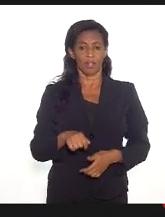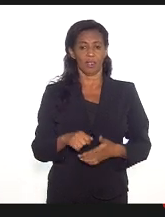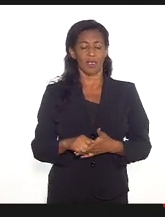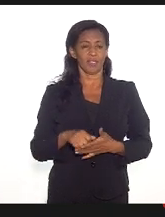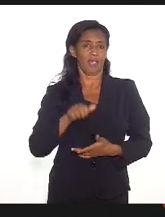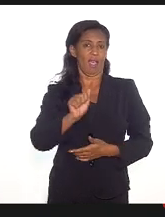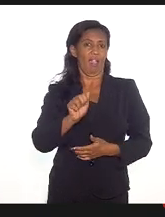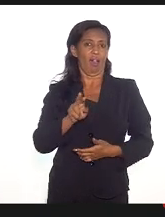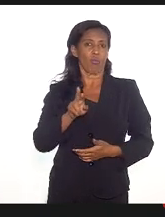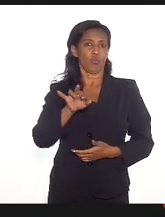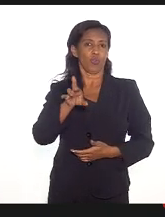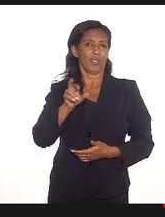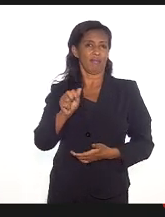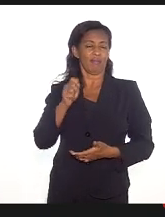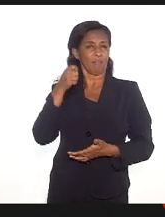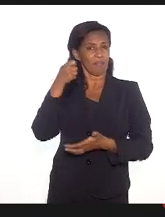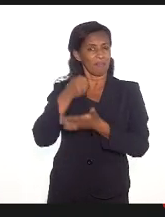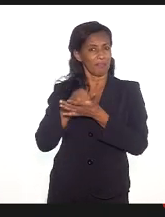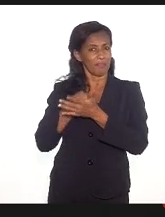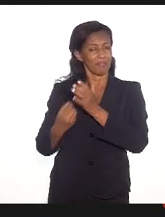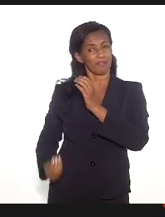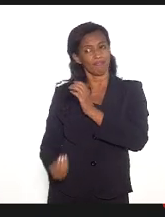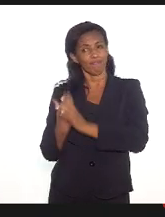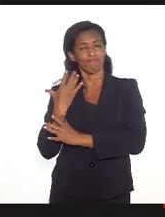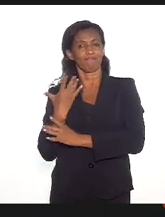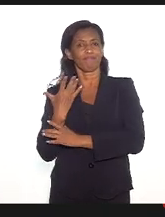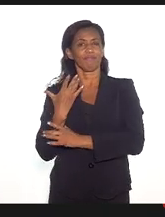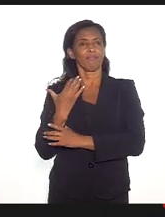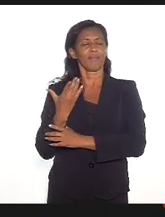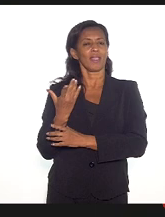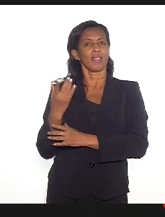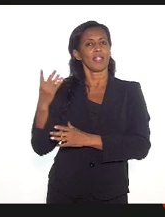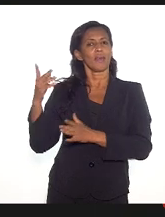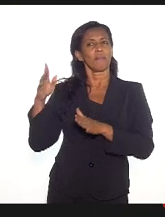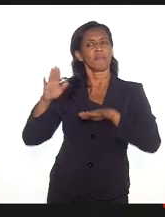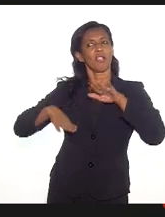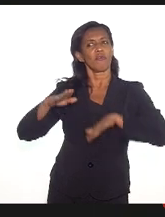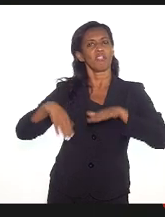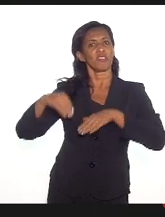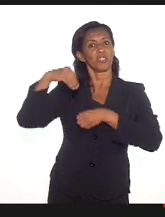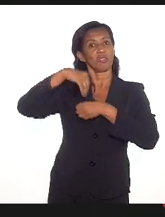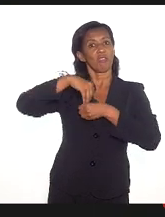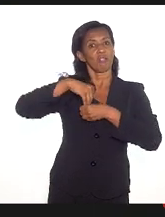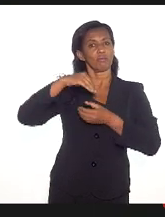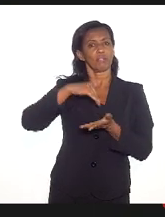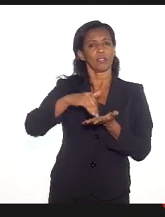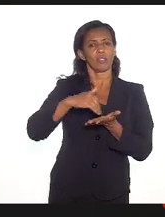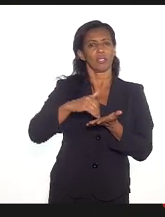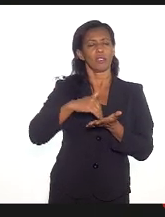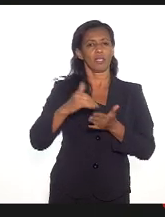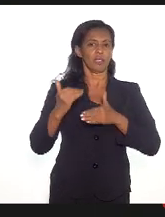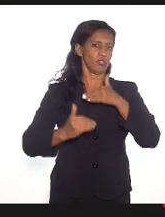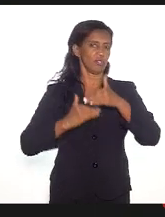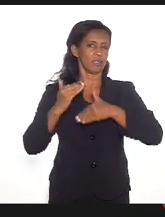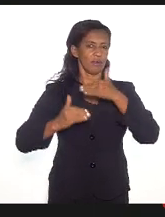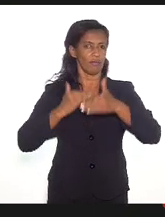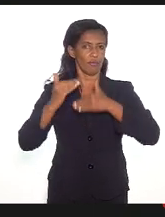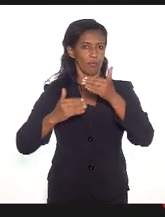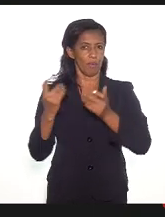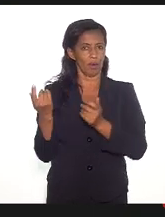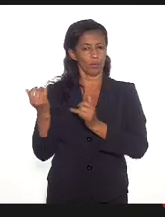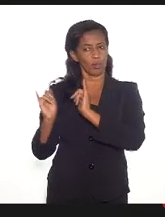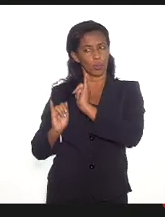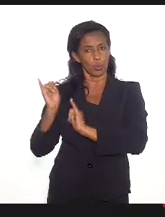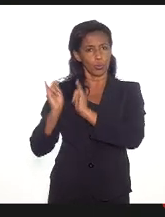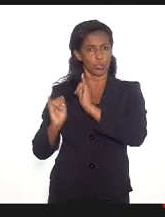essa autoridade precisa ser criada, que talvez possa até ser mesmo dentro da própria Secretaria de Desenvolvimento Industrial